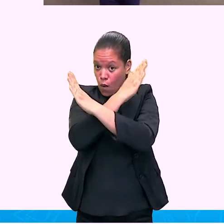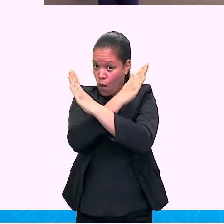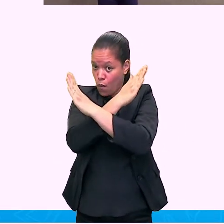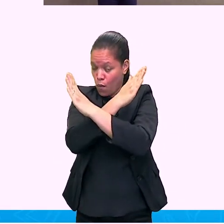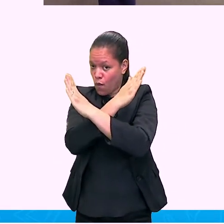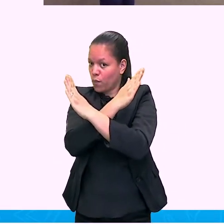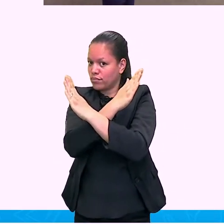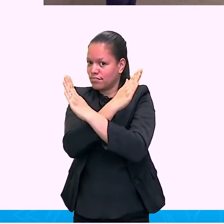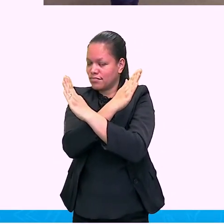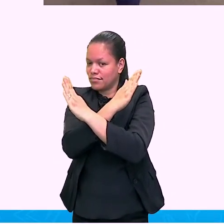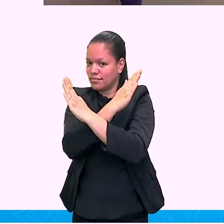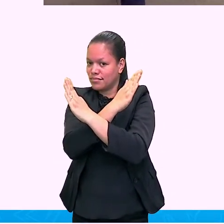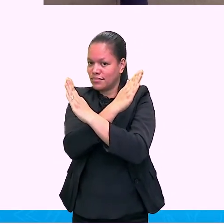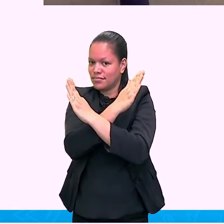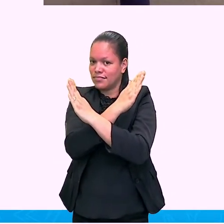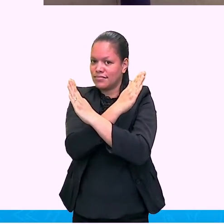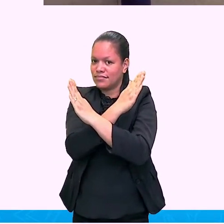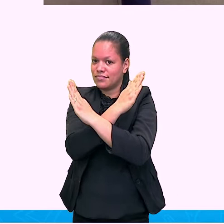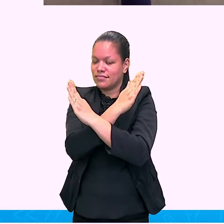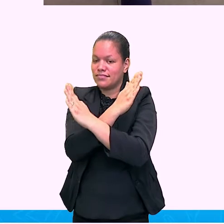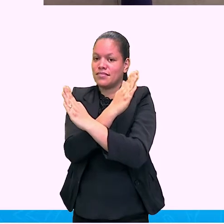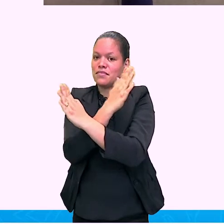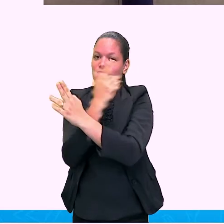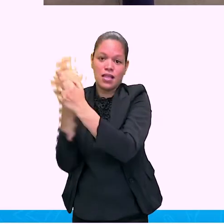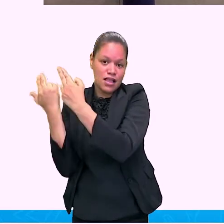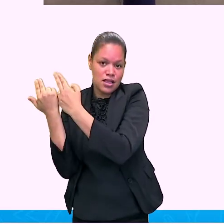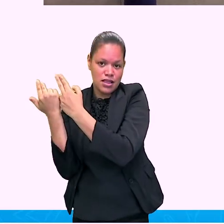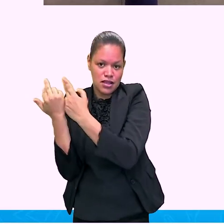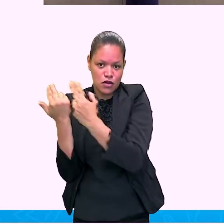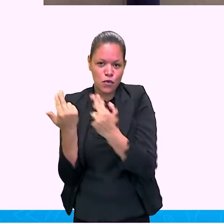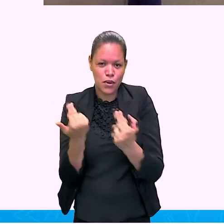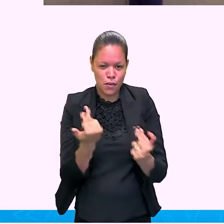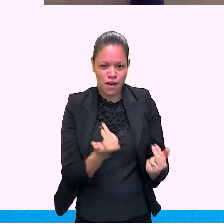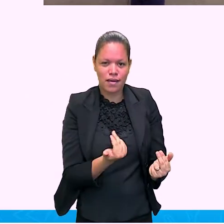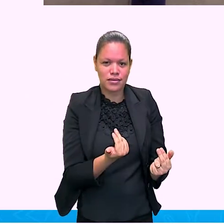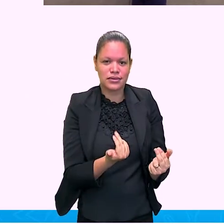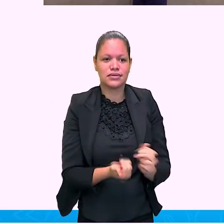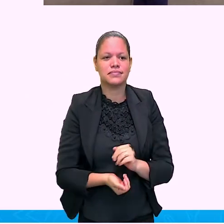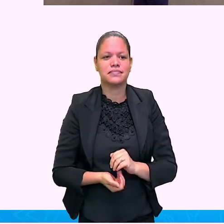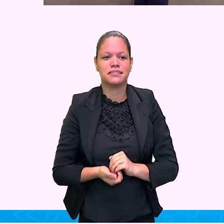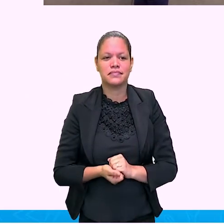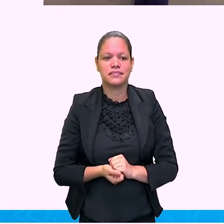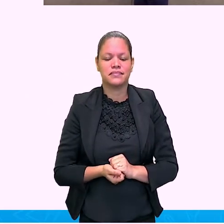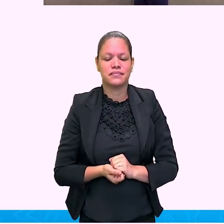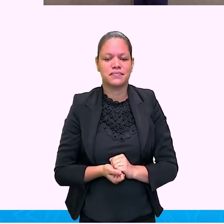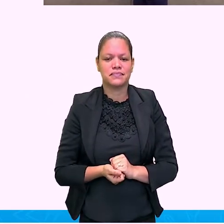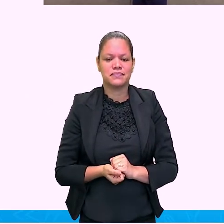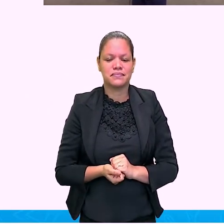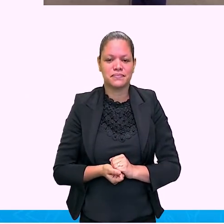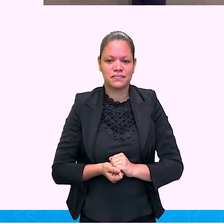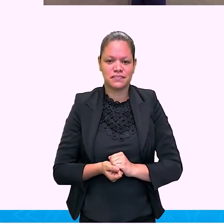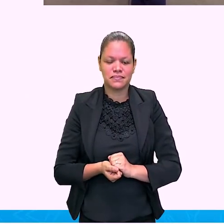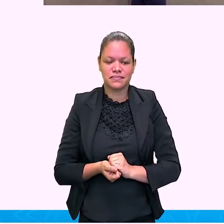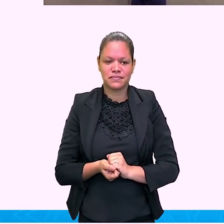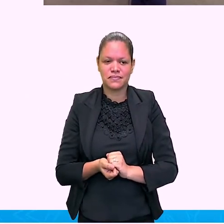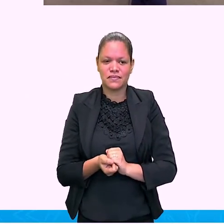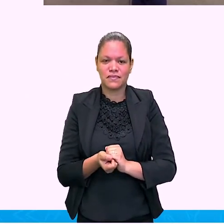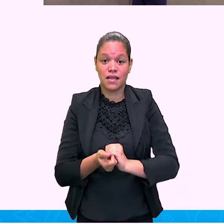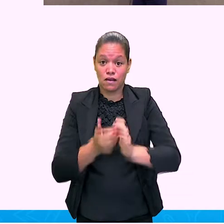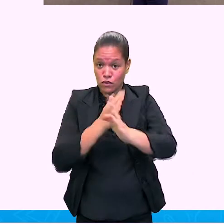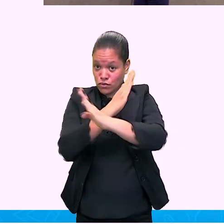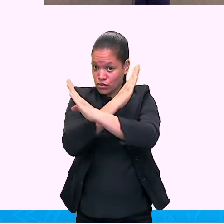um ponto em comum. Então, olha só a característica importante das retas concorrentes. Elas vão